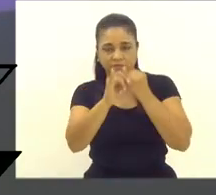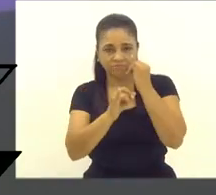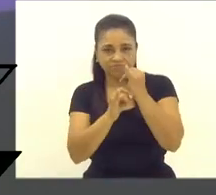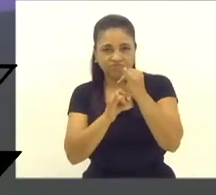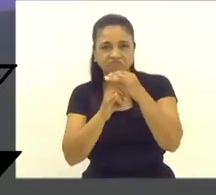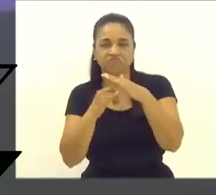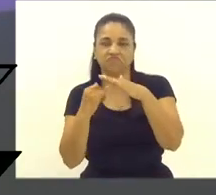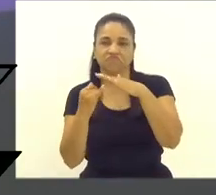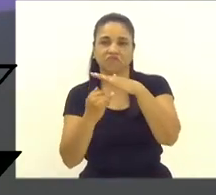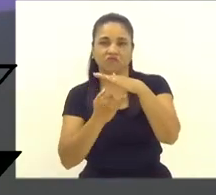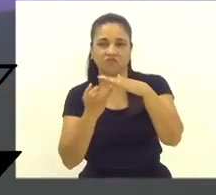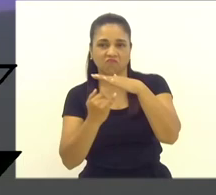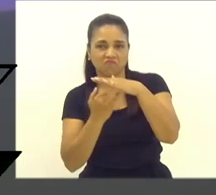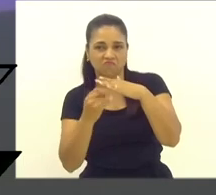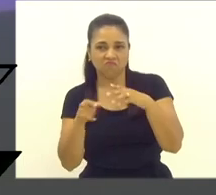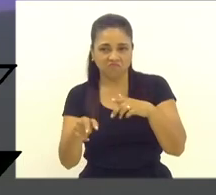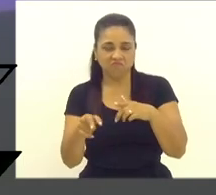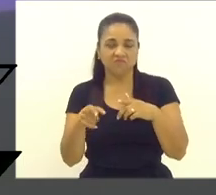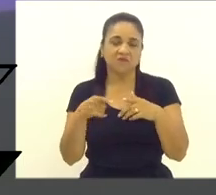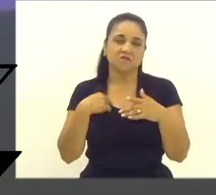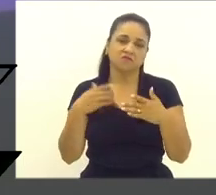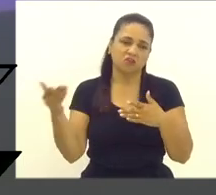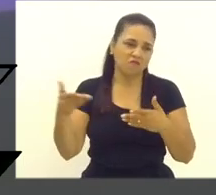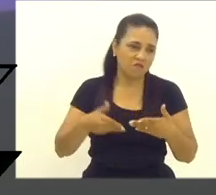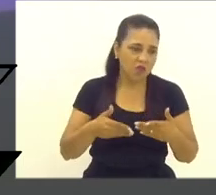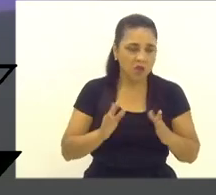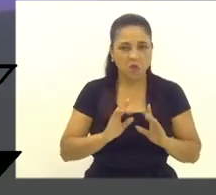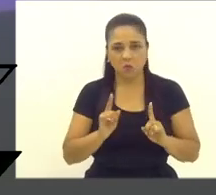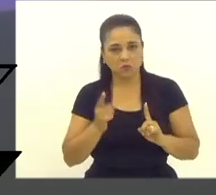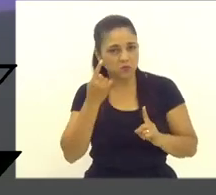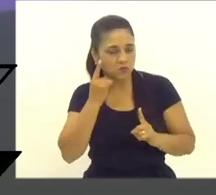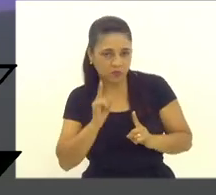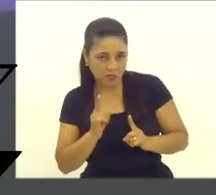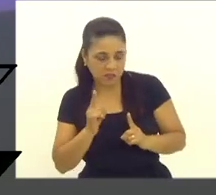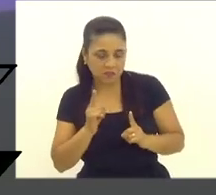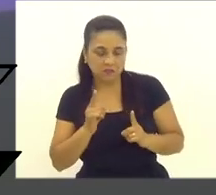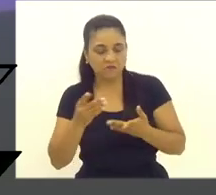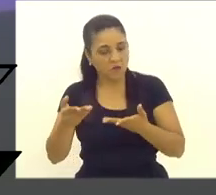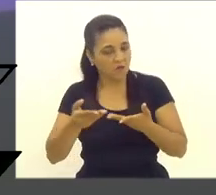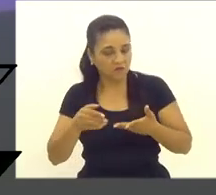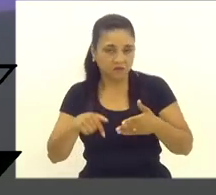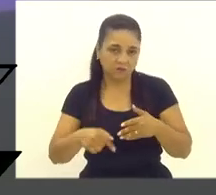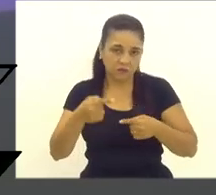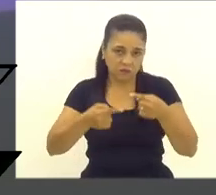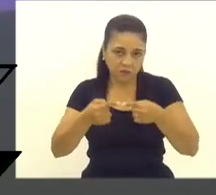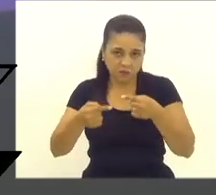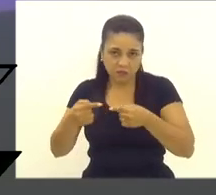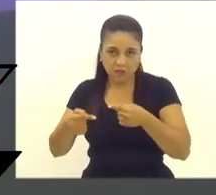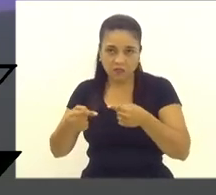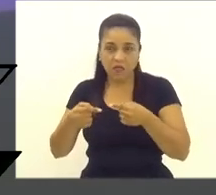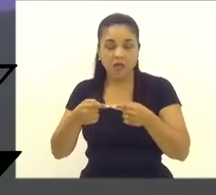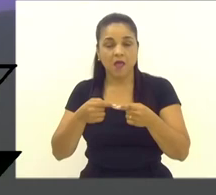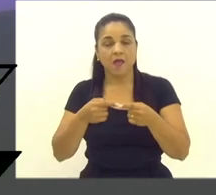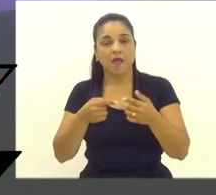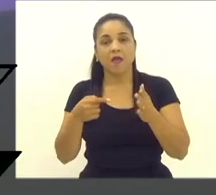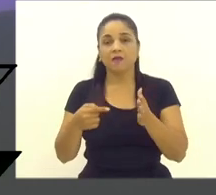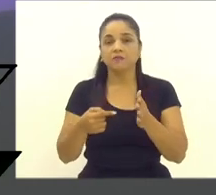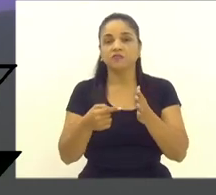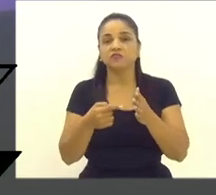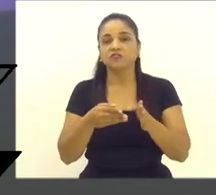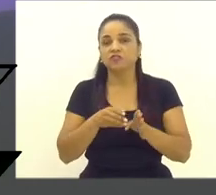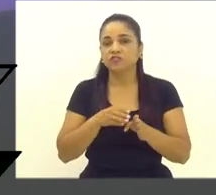venha depois ou seja veio eu não vi mas é uma organização da deputada